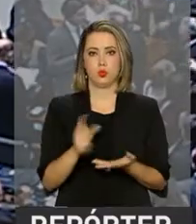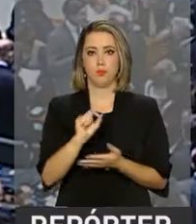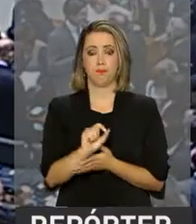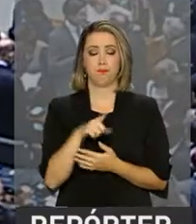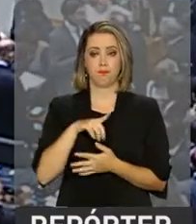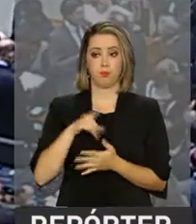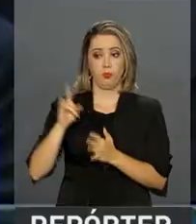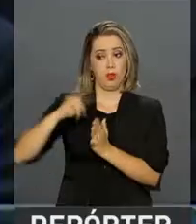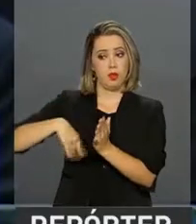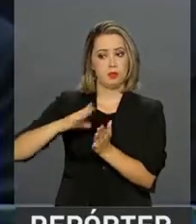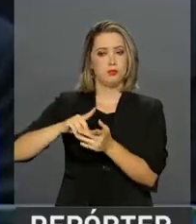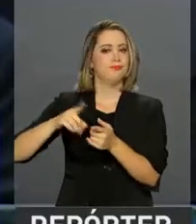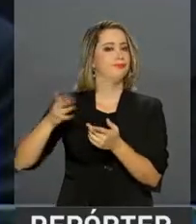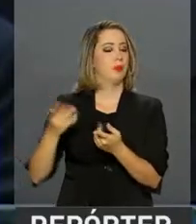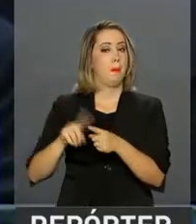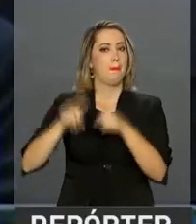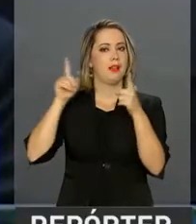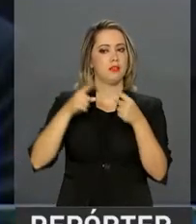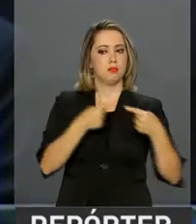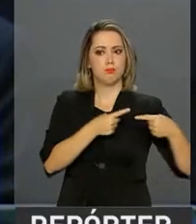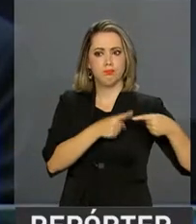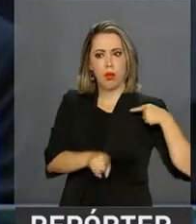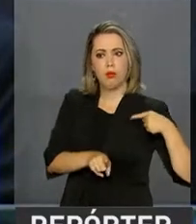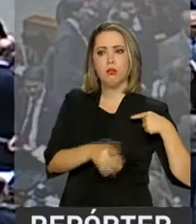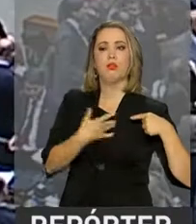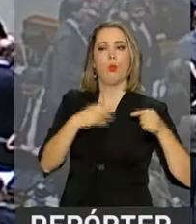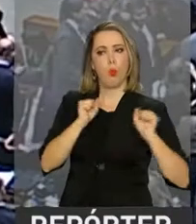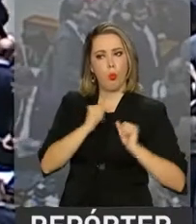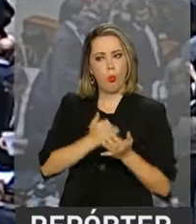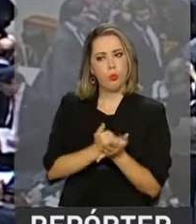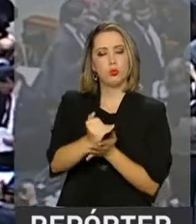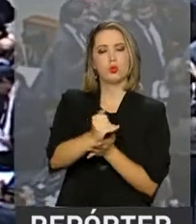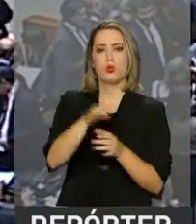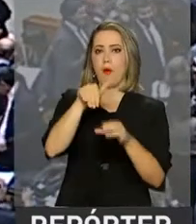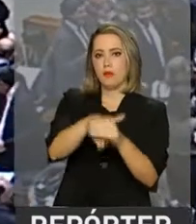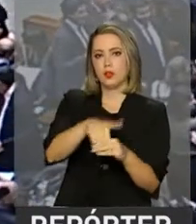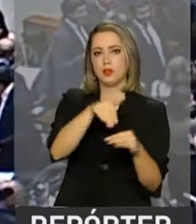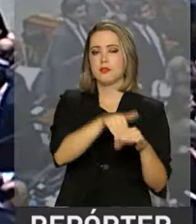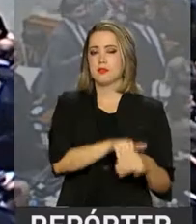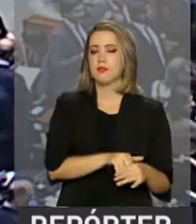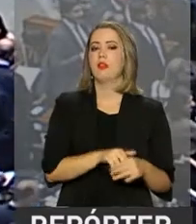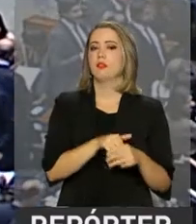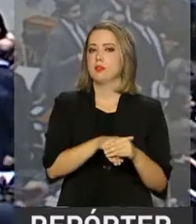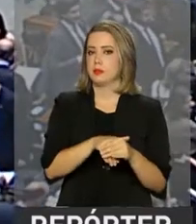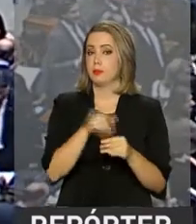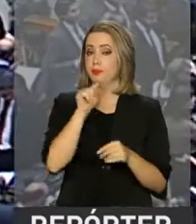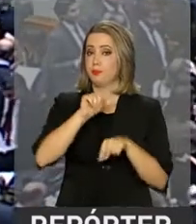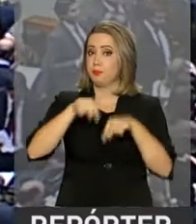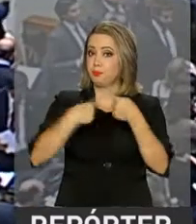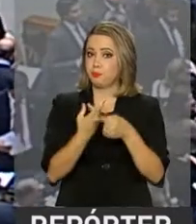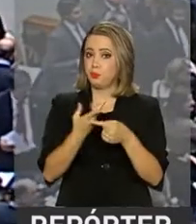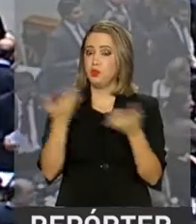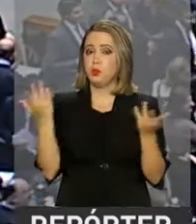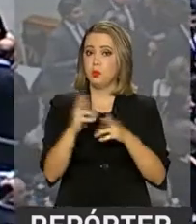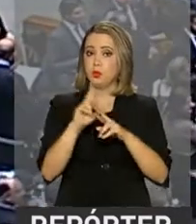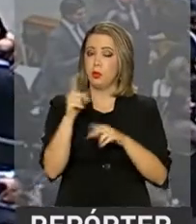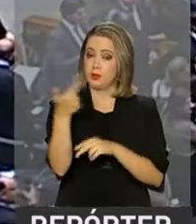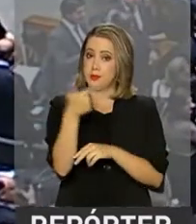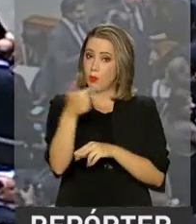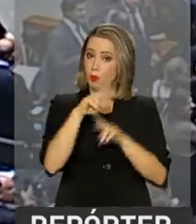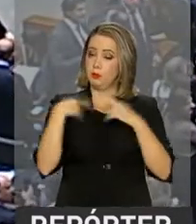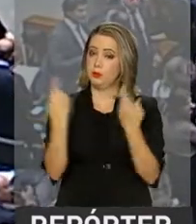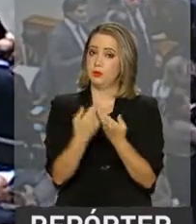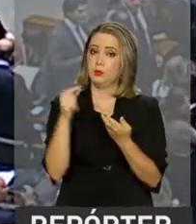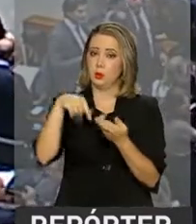Esse requerimento foi rejeitado no plenário. Na sessão seguinte, que se iniciou também no começo da tarde, aqui na Câmara,